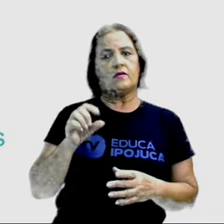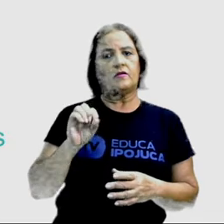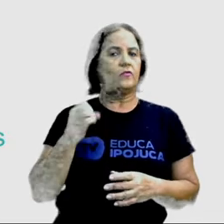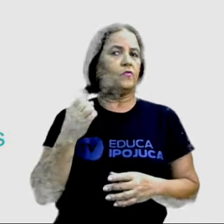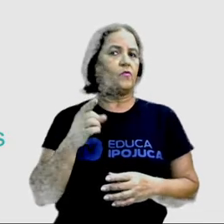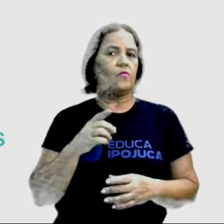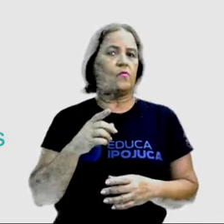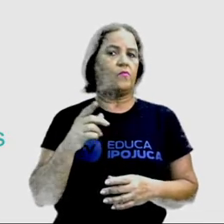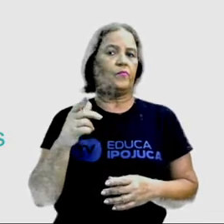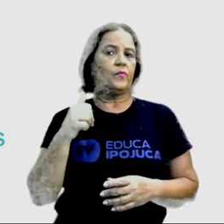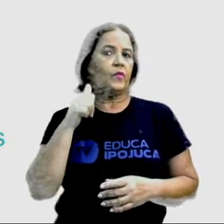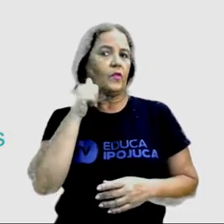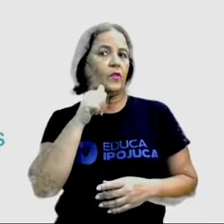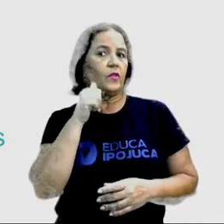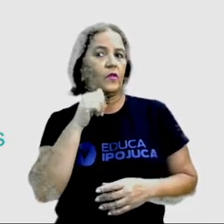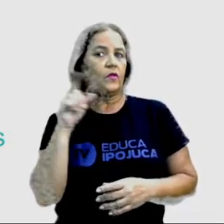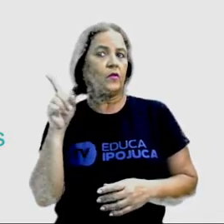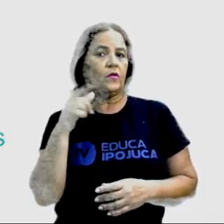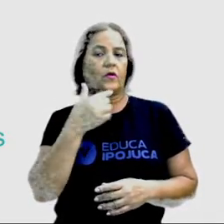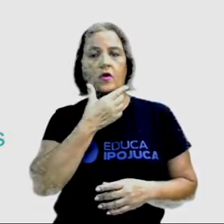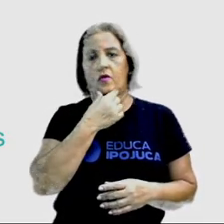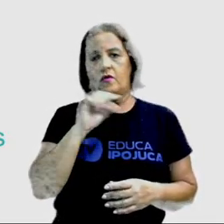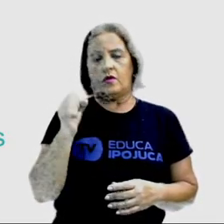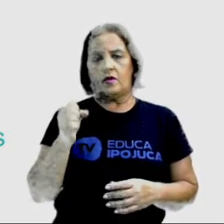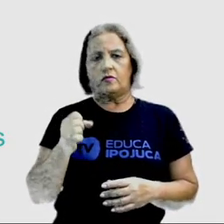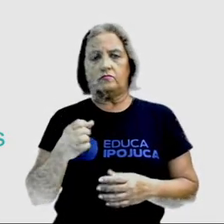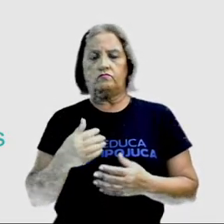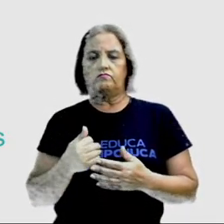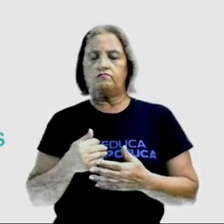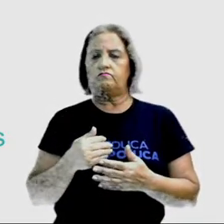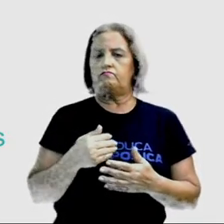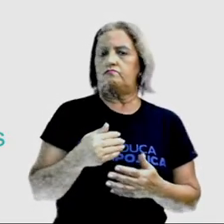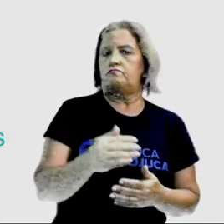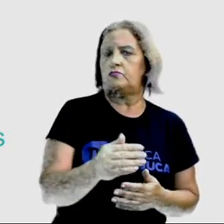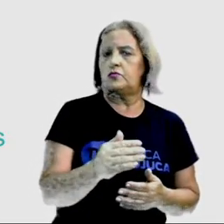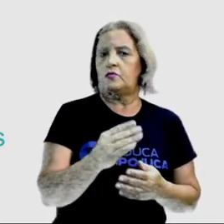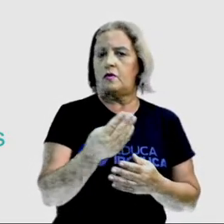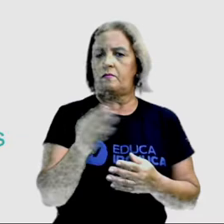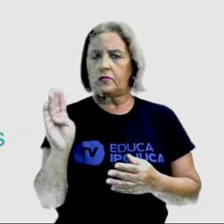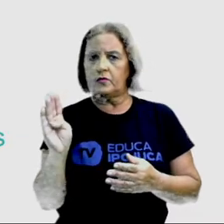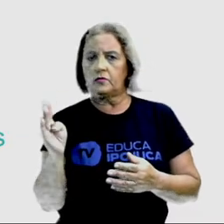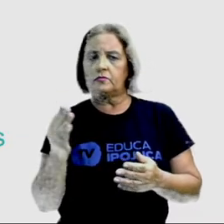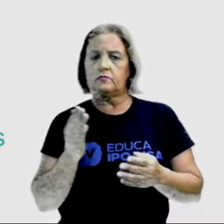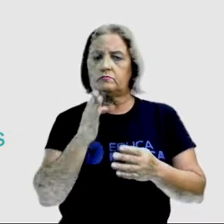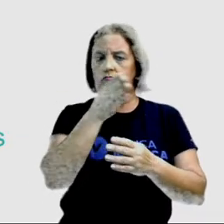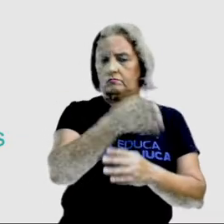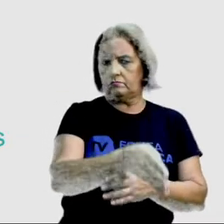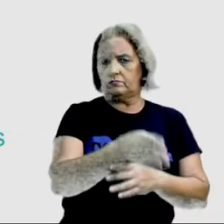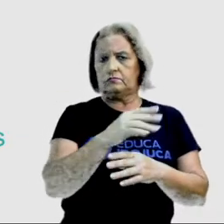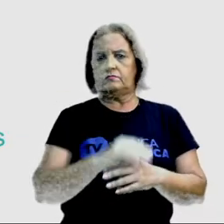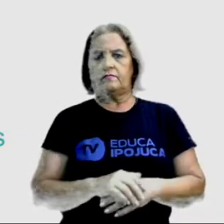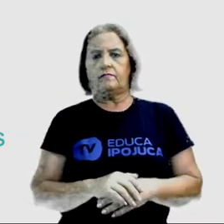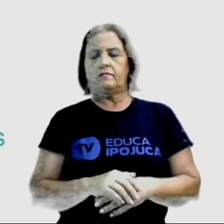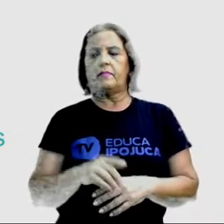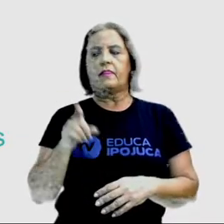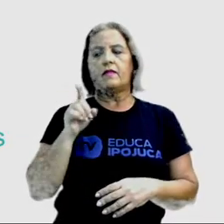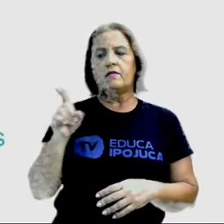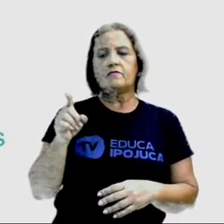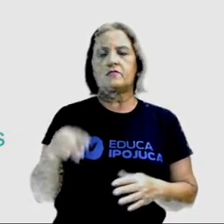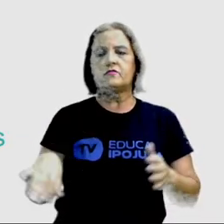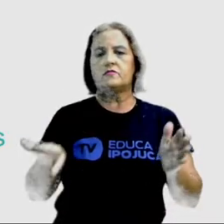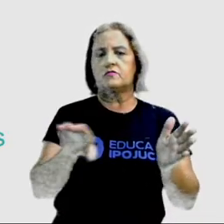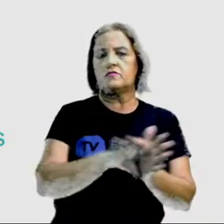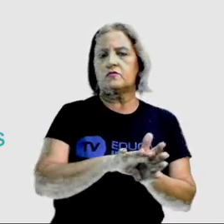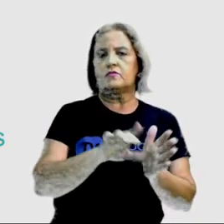Empurra a porta quando quer entrar no way você chega atrasado dashikis